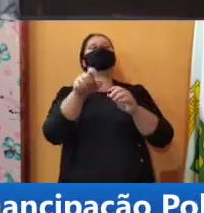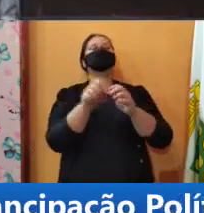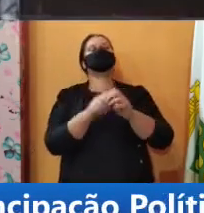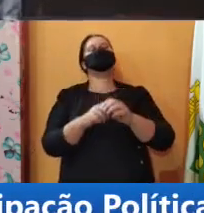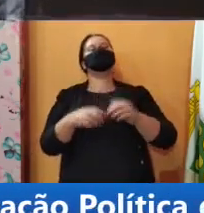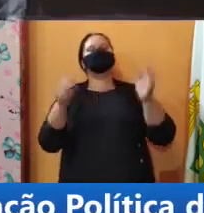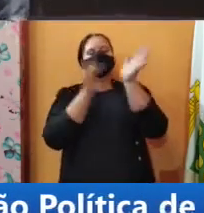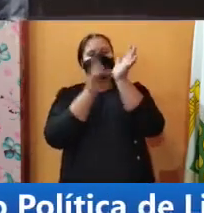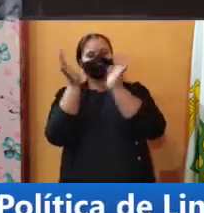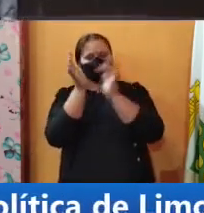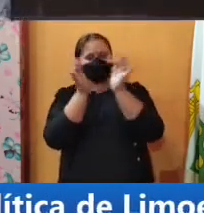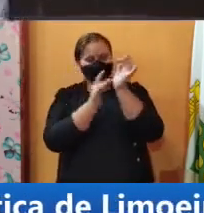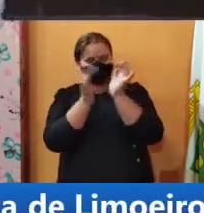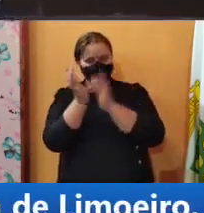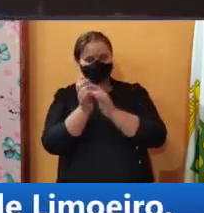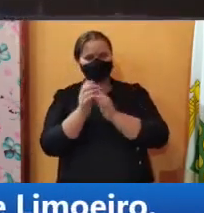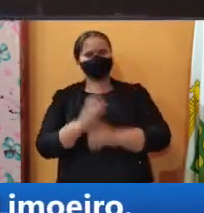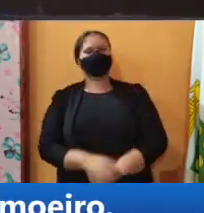Orlando?